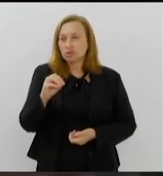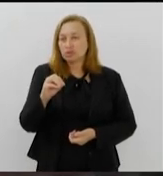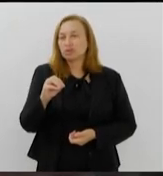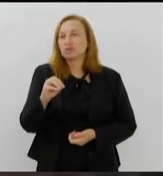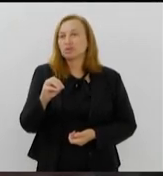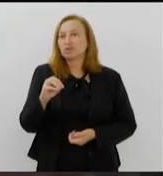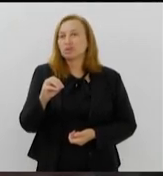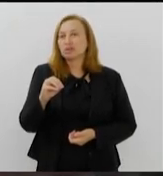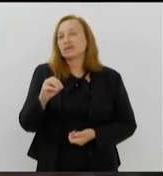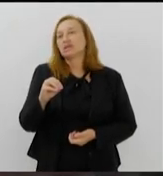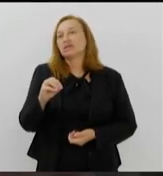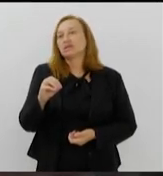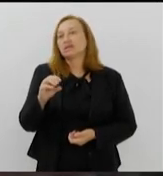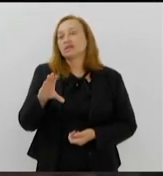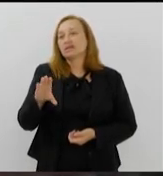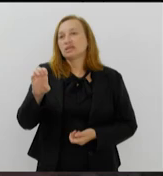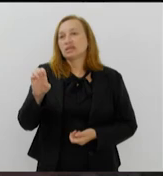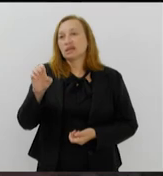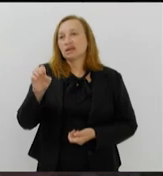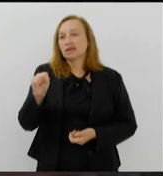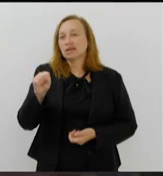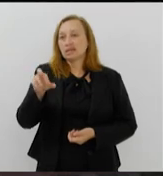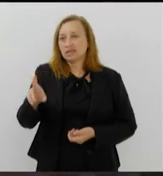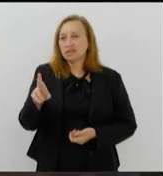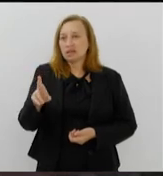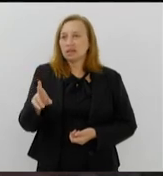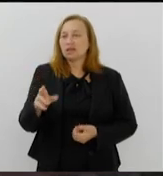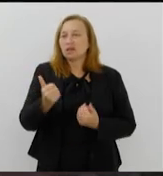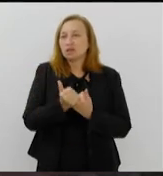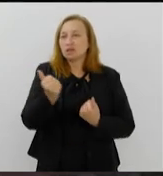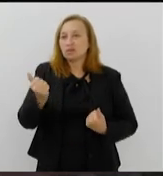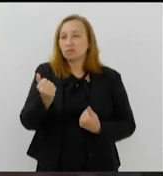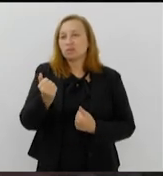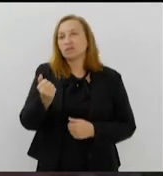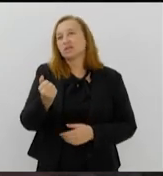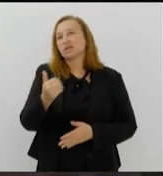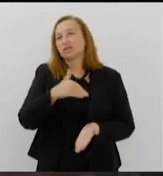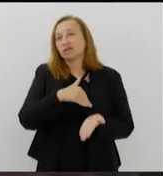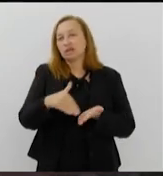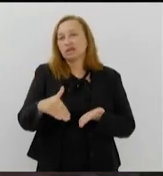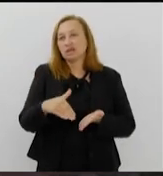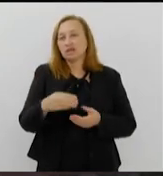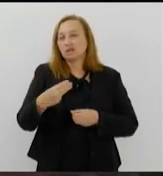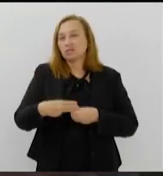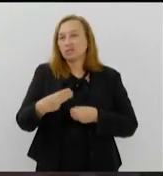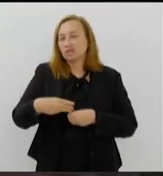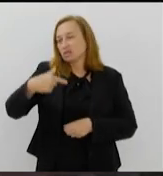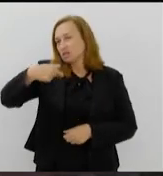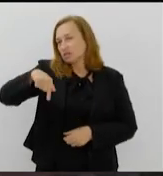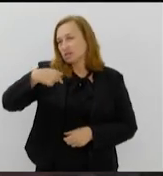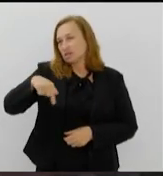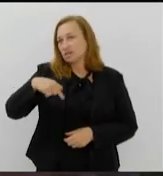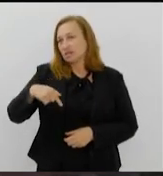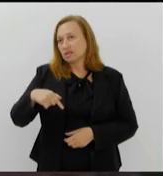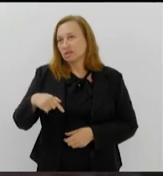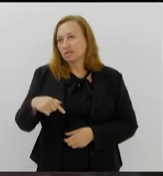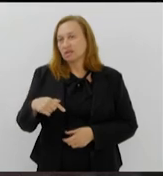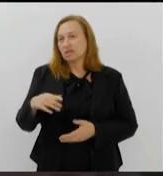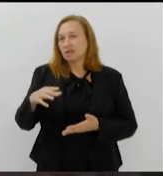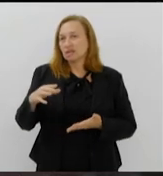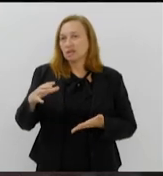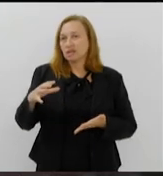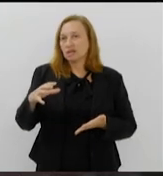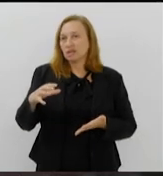que foi subsecretário de Contas Médicas do município de Queimados. Ele agendou em